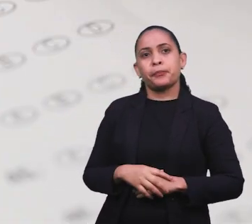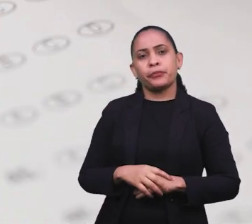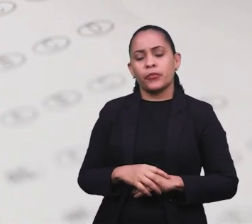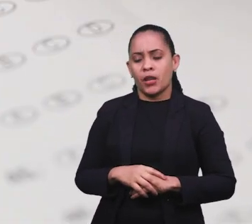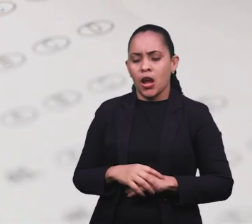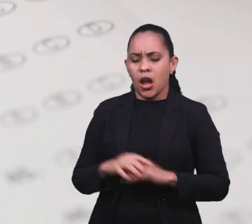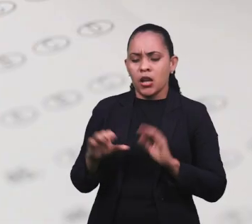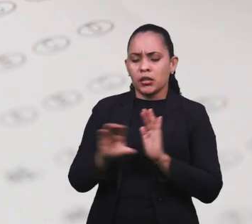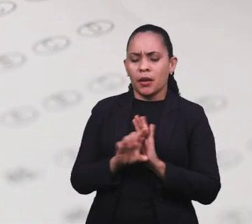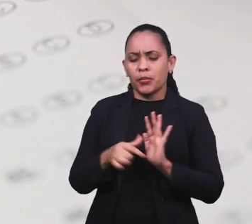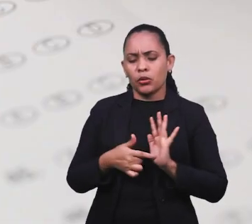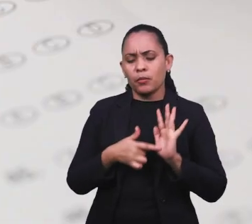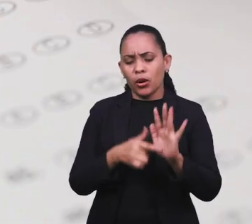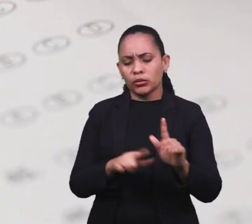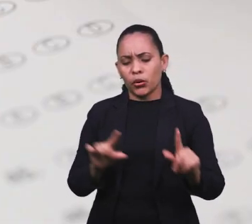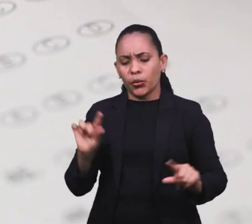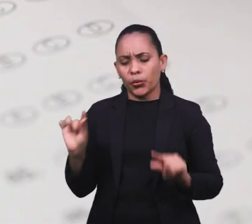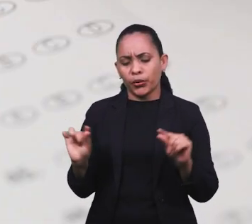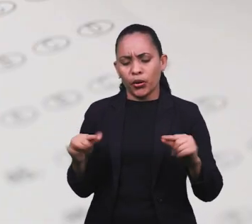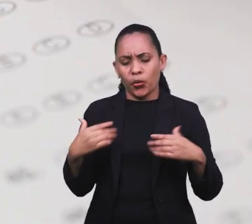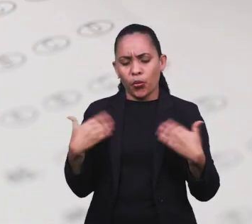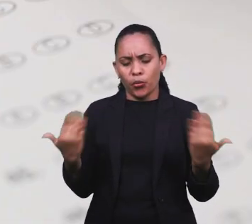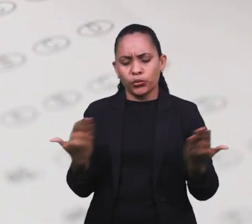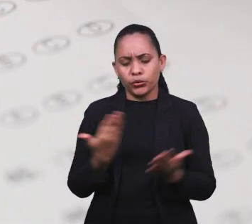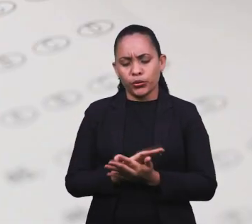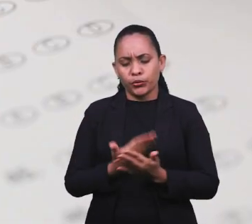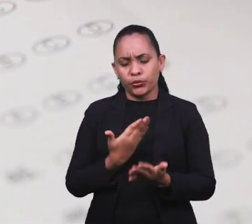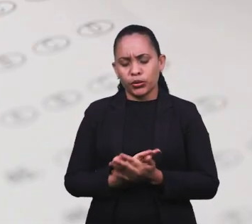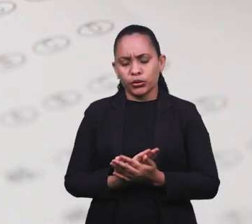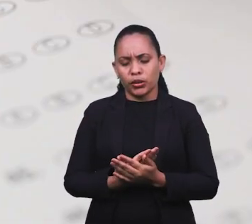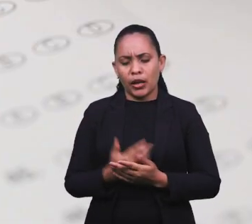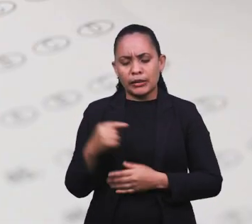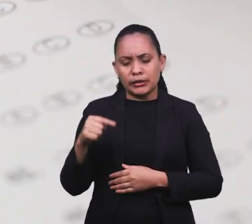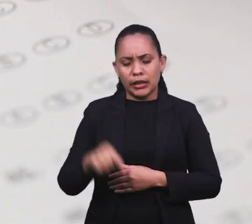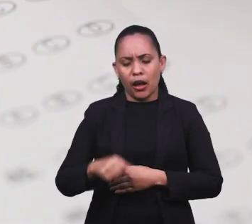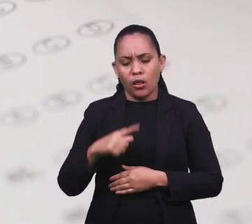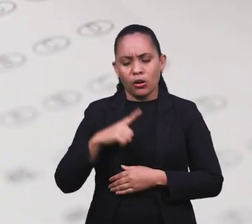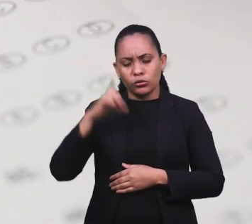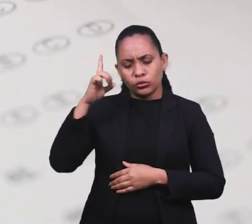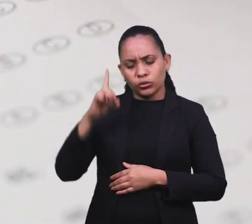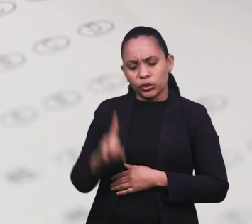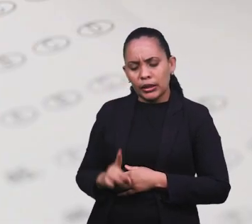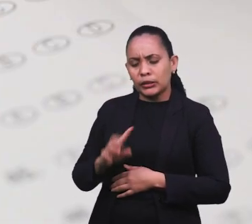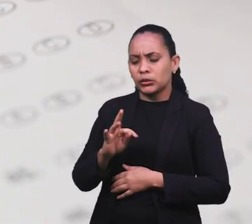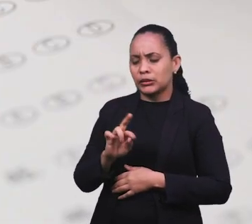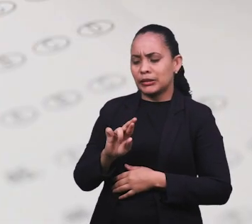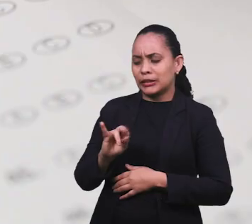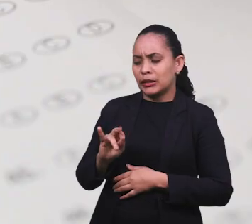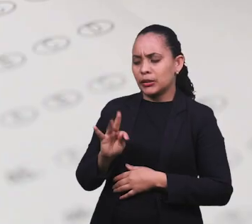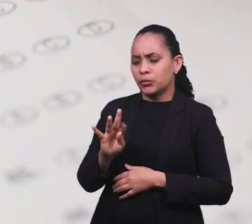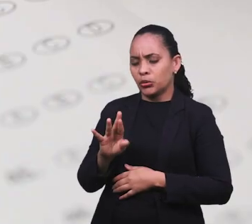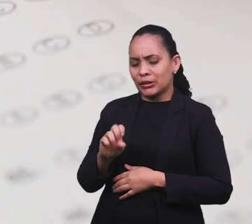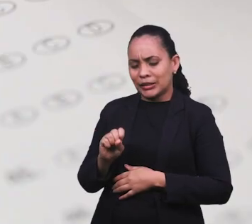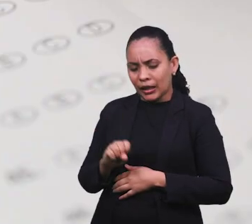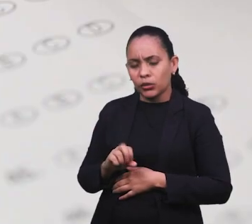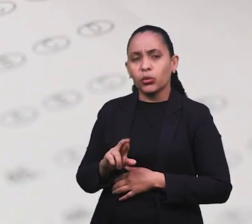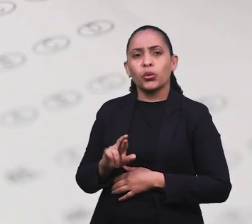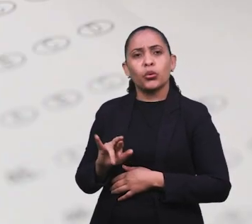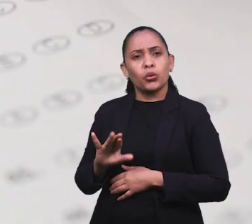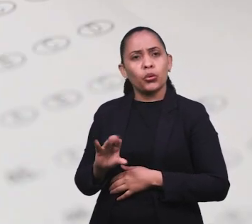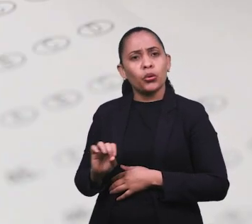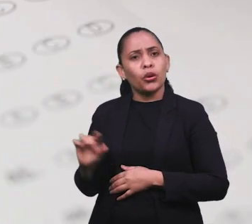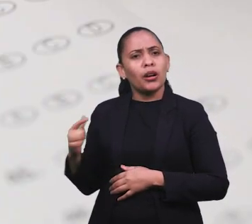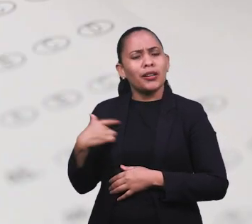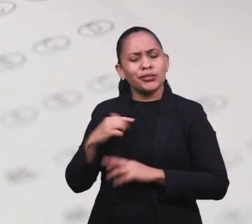o que esse capítulo aborda? Hoje eu vou estudar essa aula aqui, por exemplo, de direito tributário, que fala, por